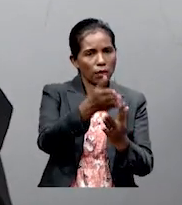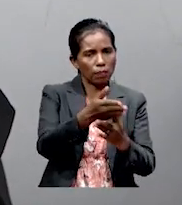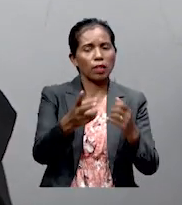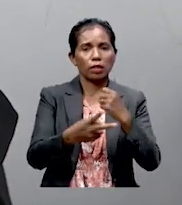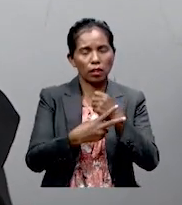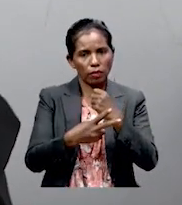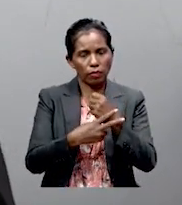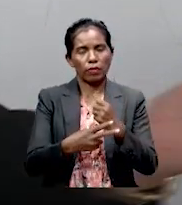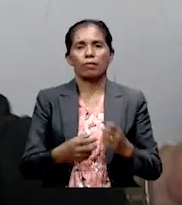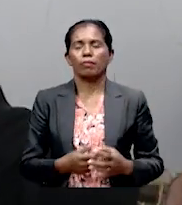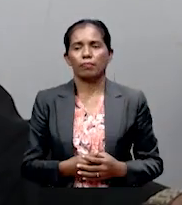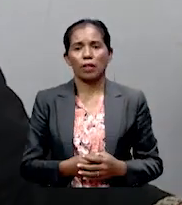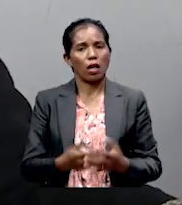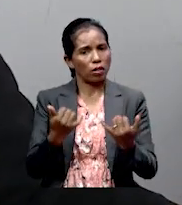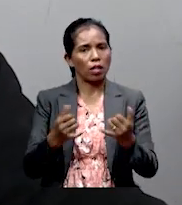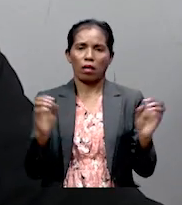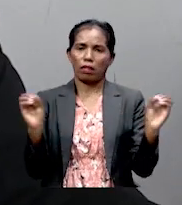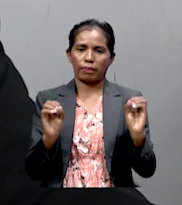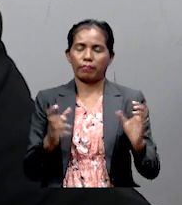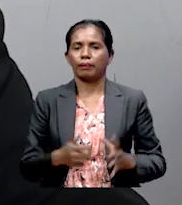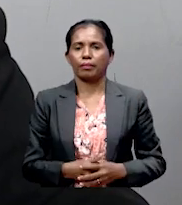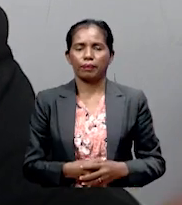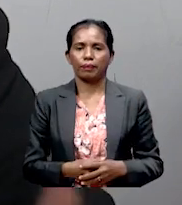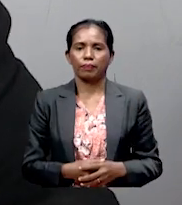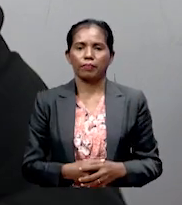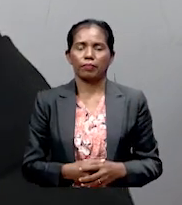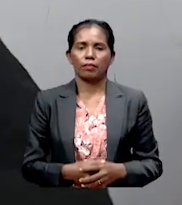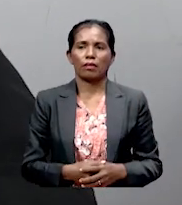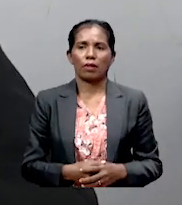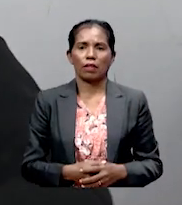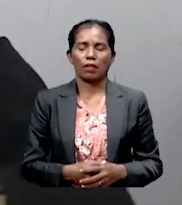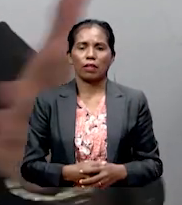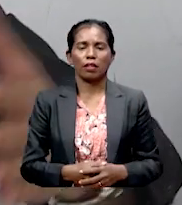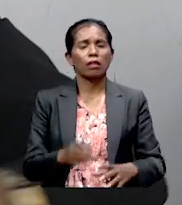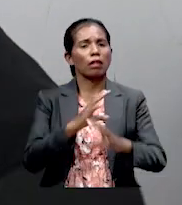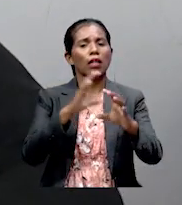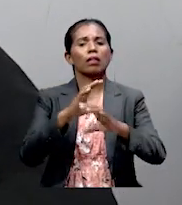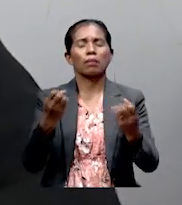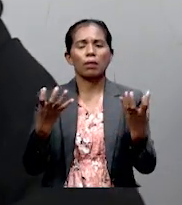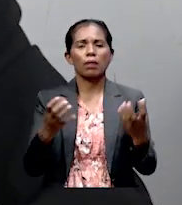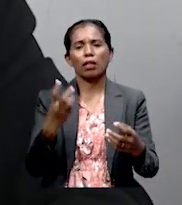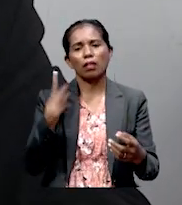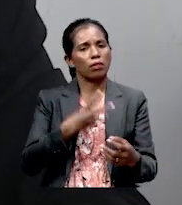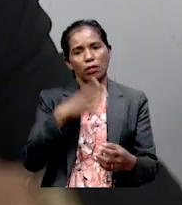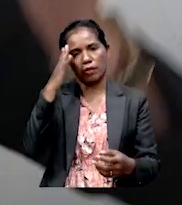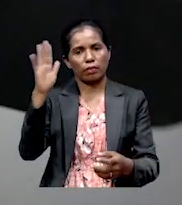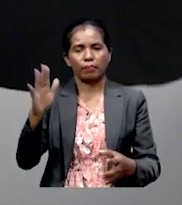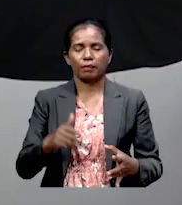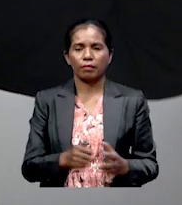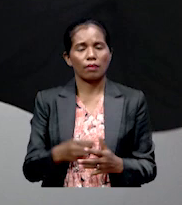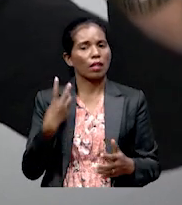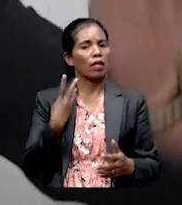Estado. Agora ainda nem lá halo. Foi na careta barbara, halo se tama de aula tem.